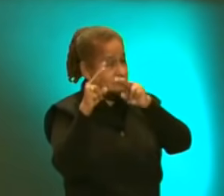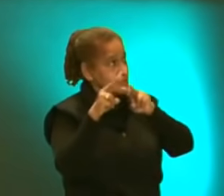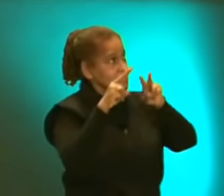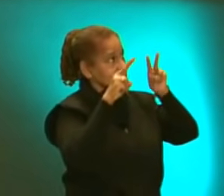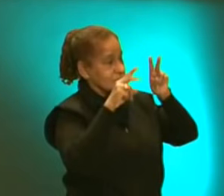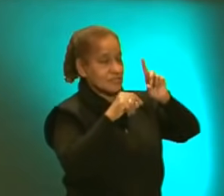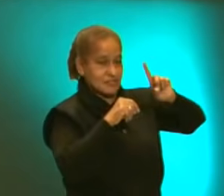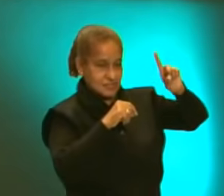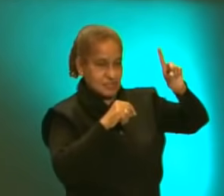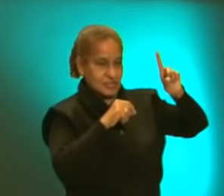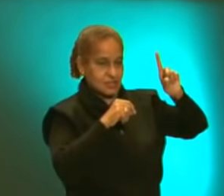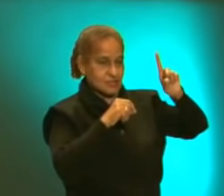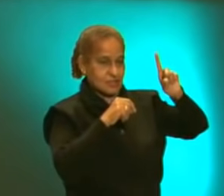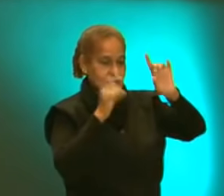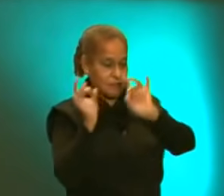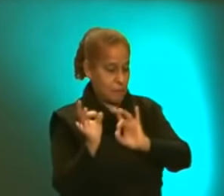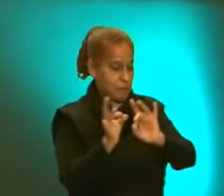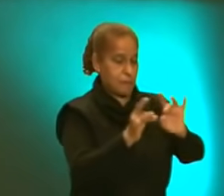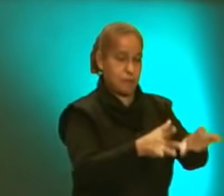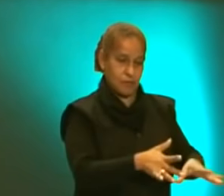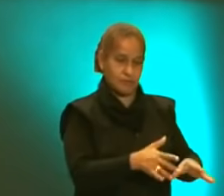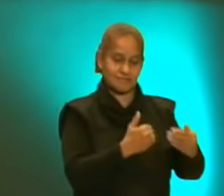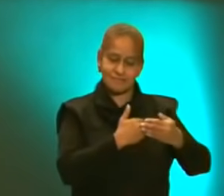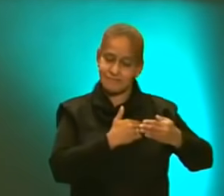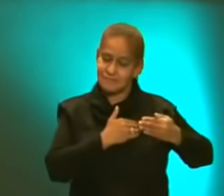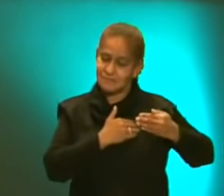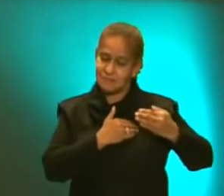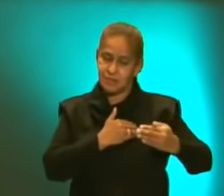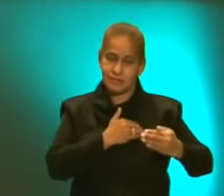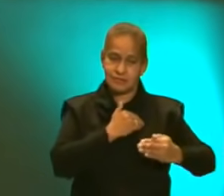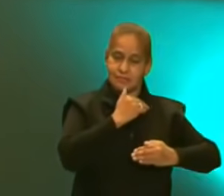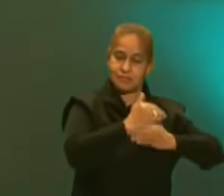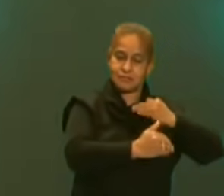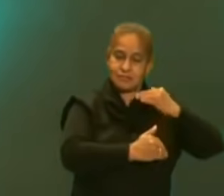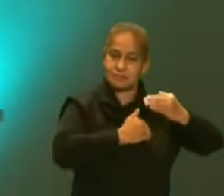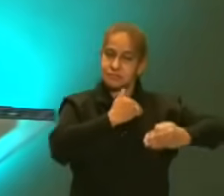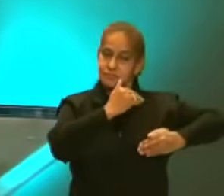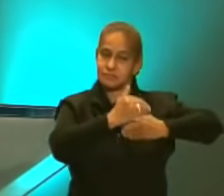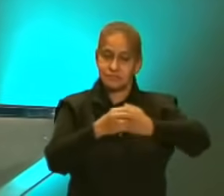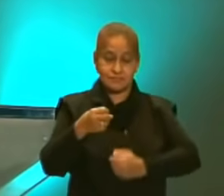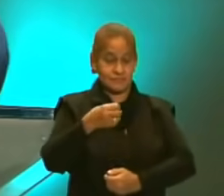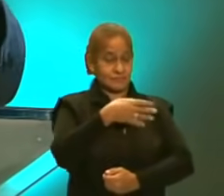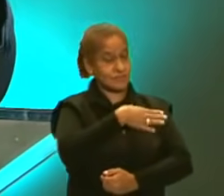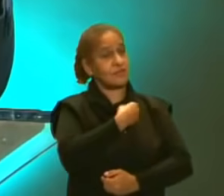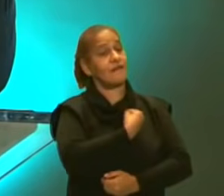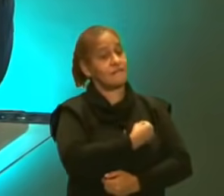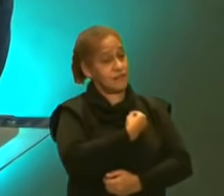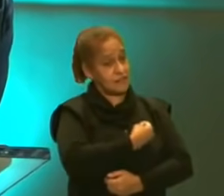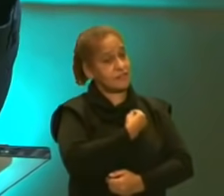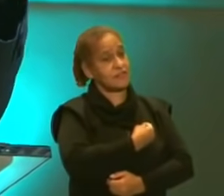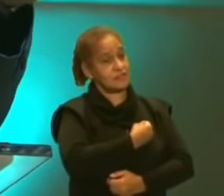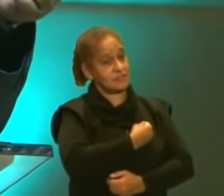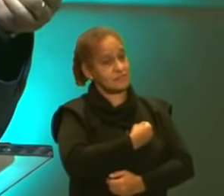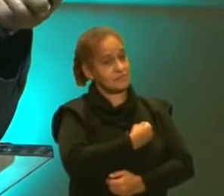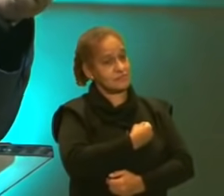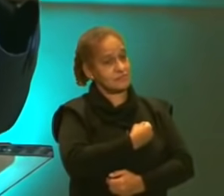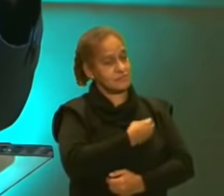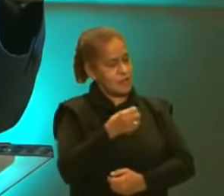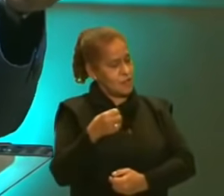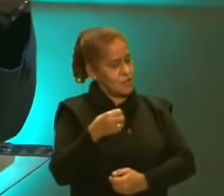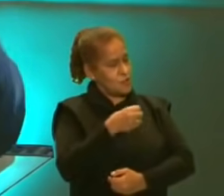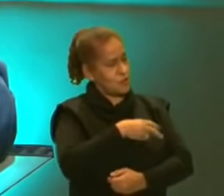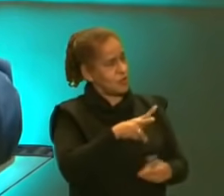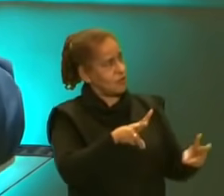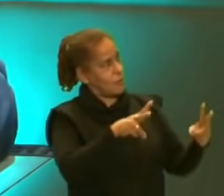terra. E começa uma nova vida, uma nova percepção